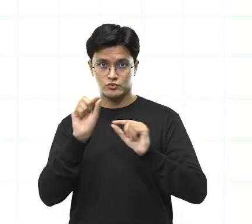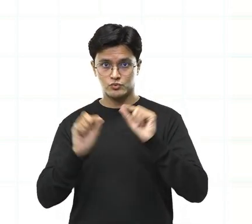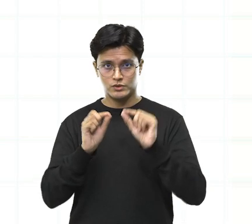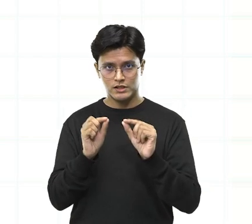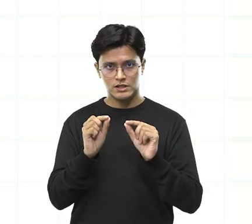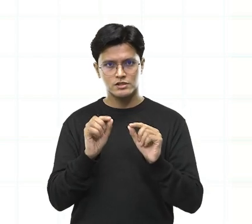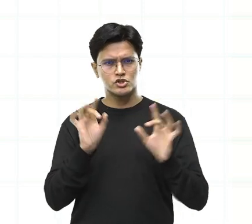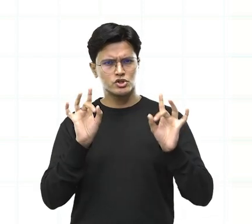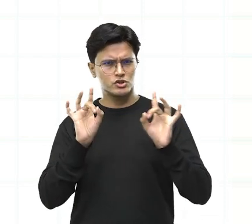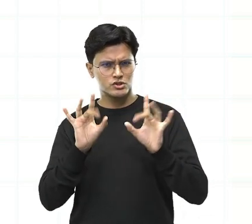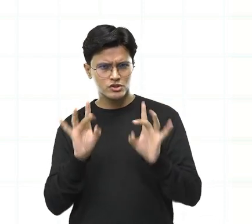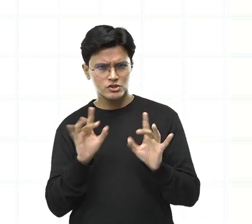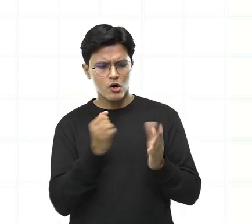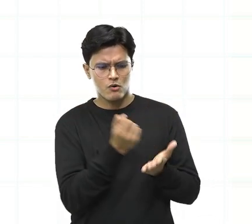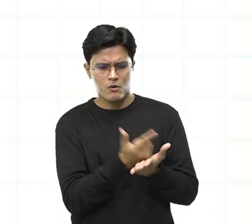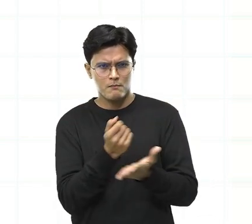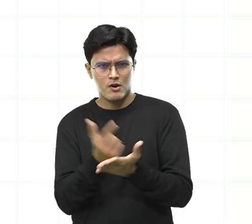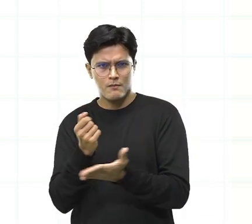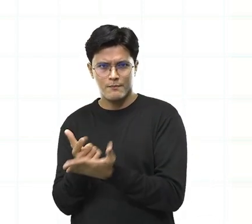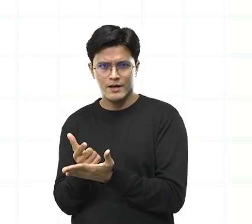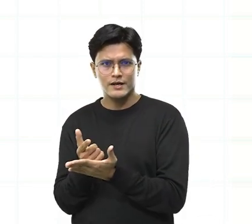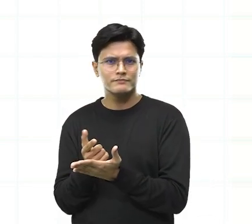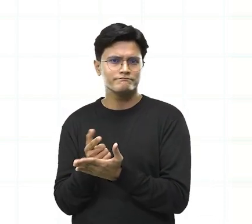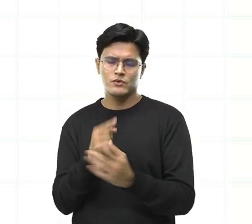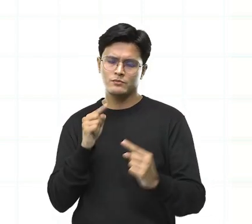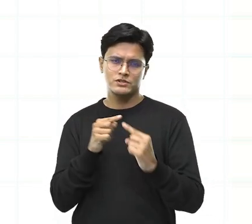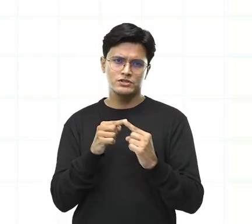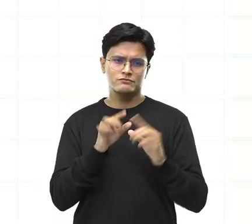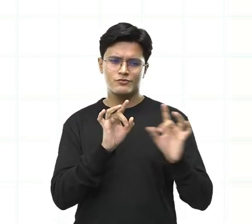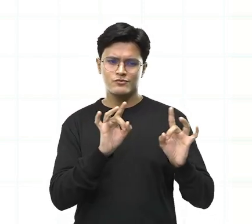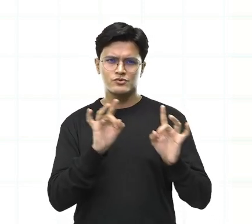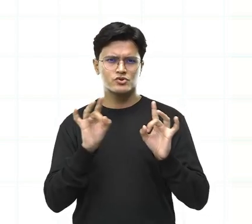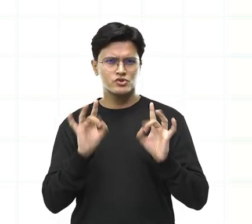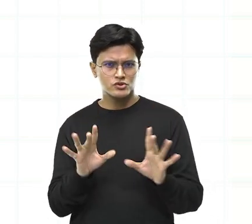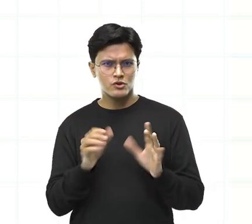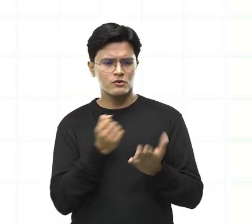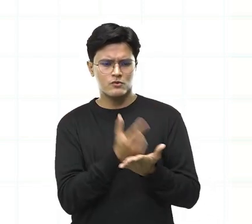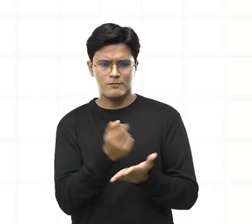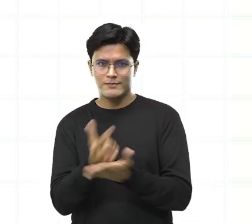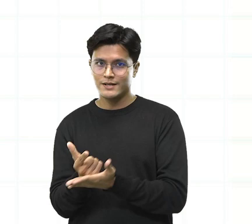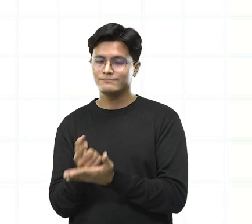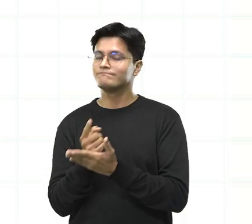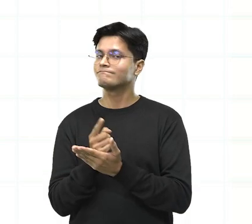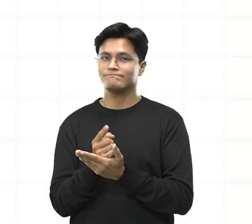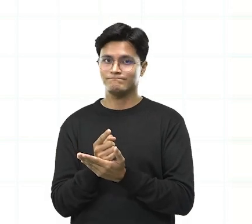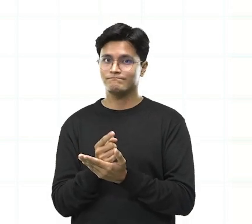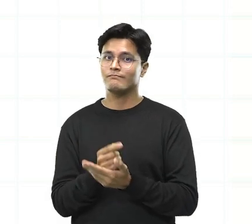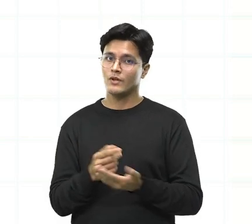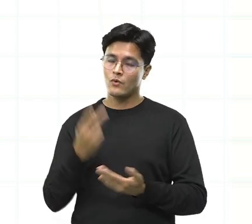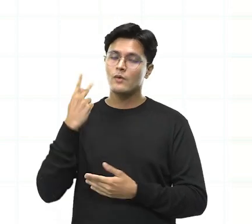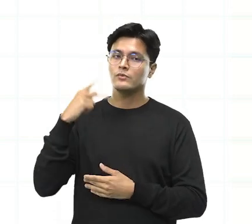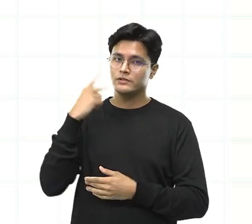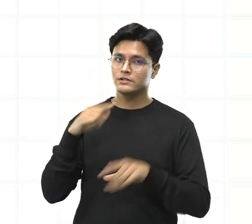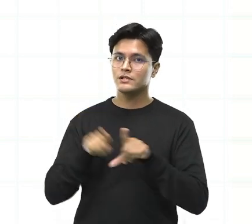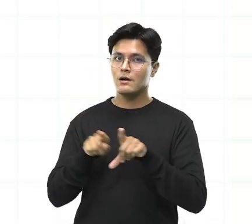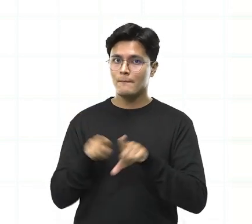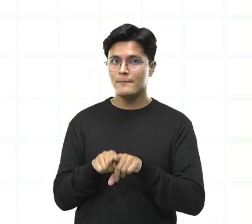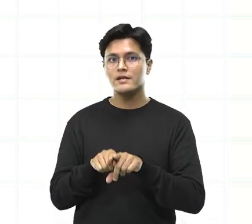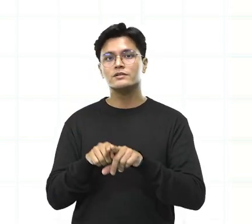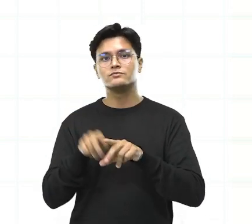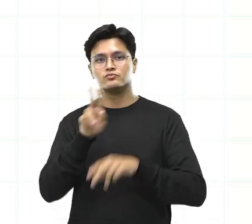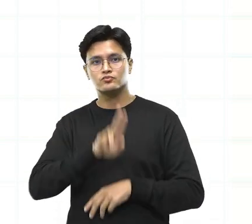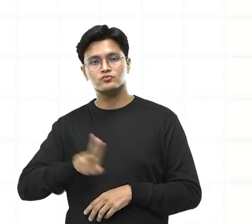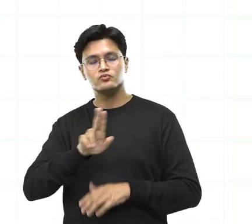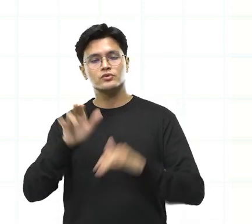do consumo. Então, não é só para consumir, ela não tem só a finalidade de consumir. Hoje em dia, a política ela já se utiliza, né,